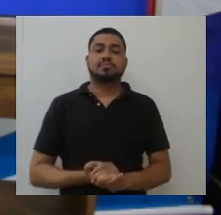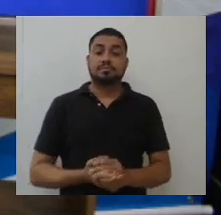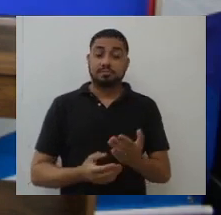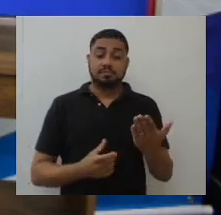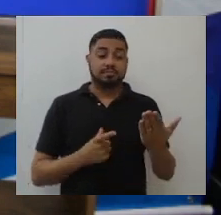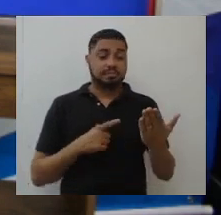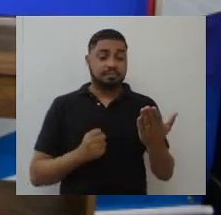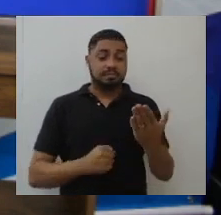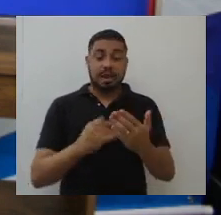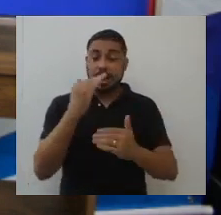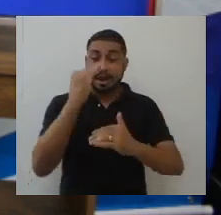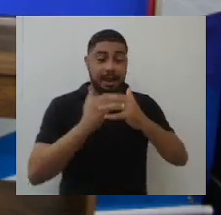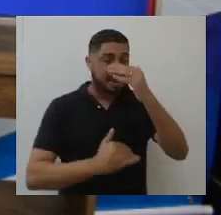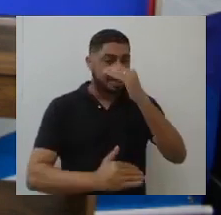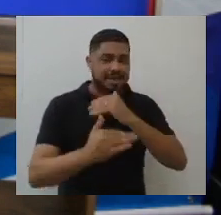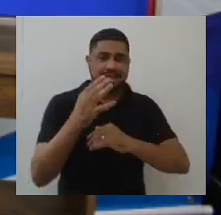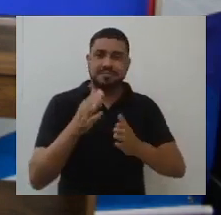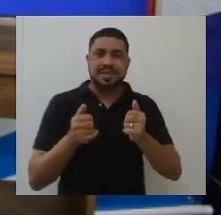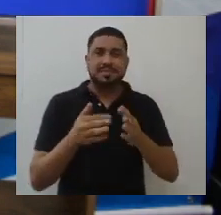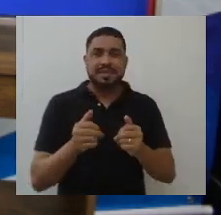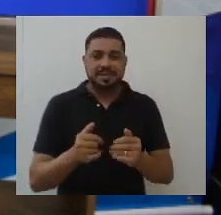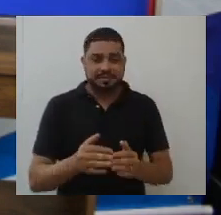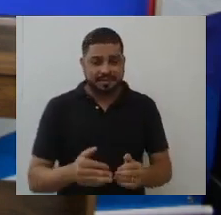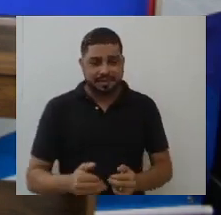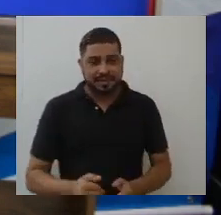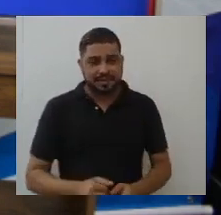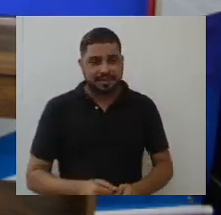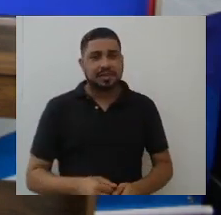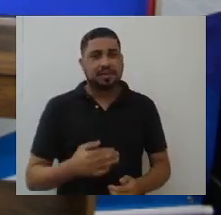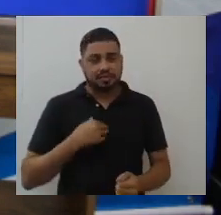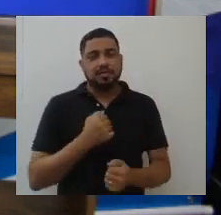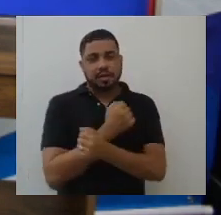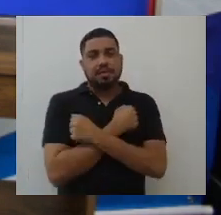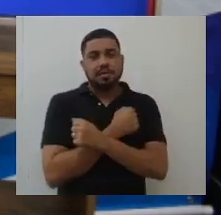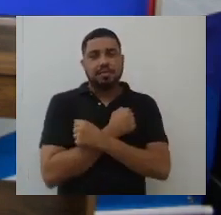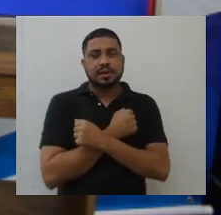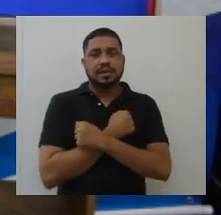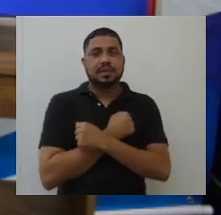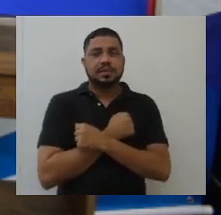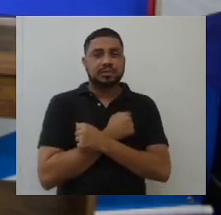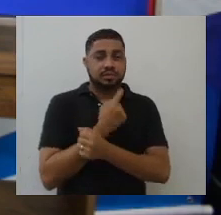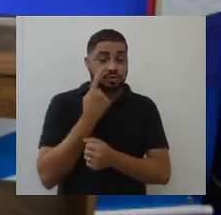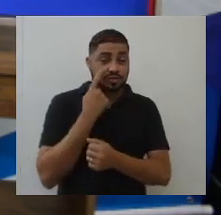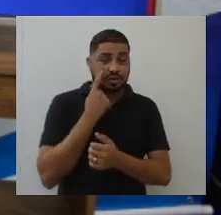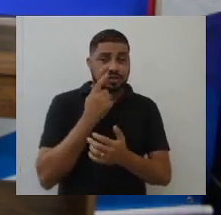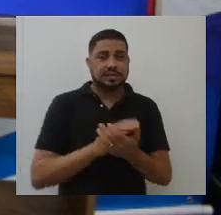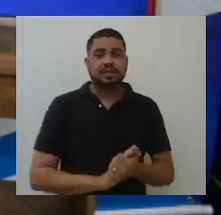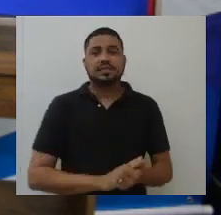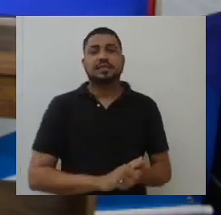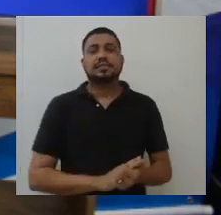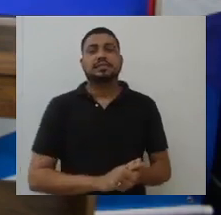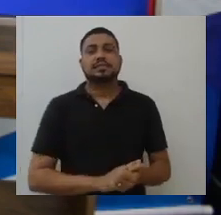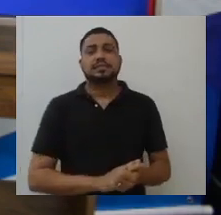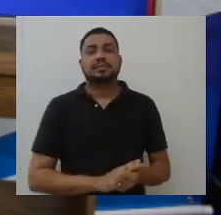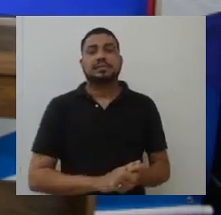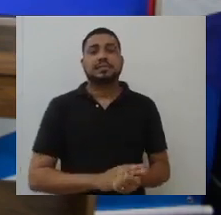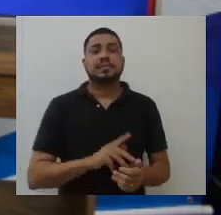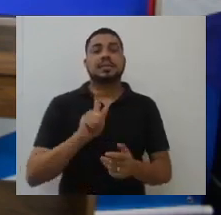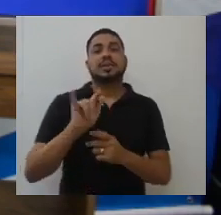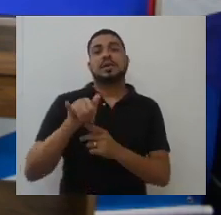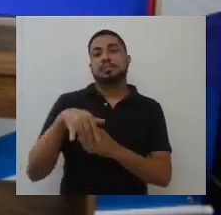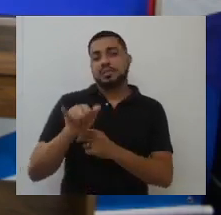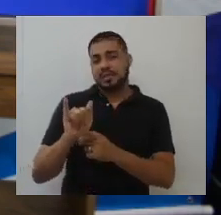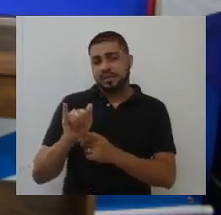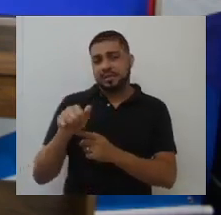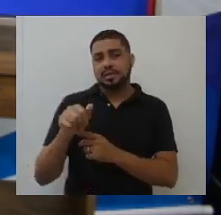Nossa, um monte de solicitação, mas aí eu vou mandar um abraço para, deixa eu ver, para Gabi